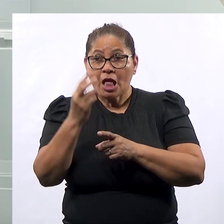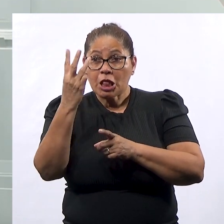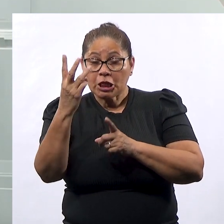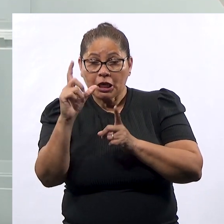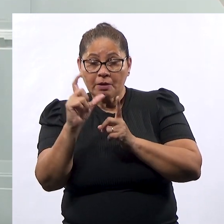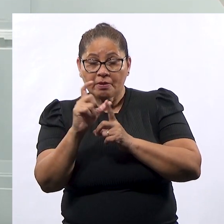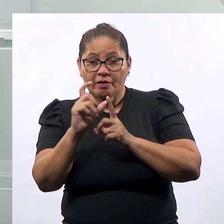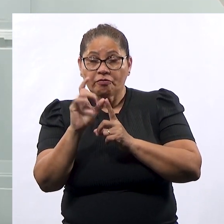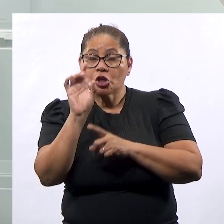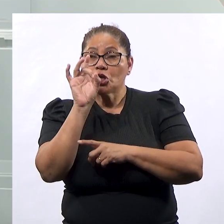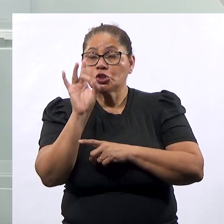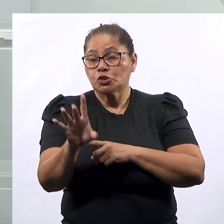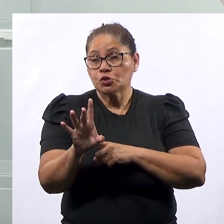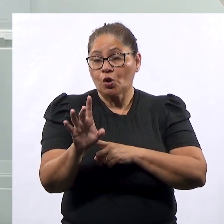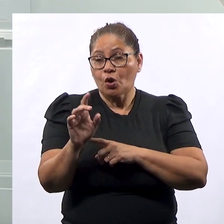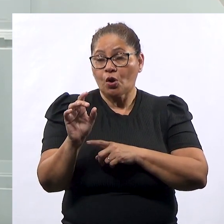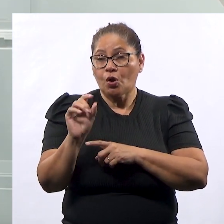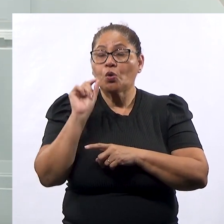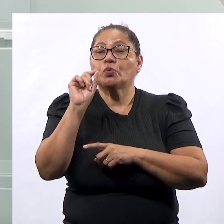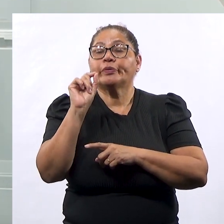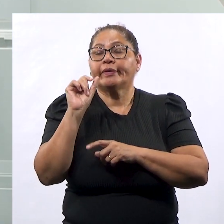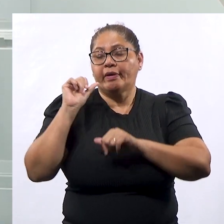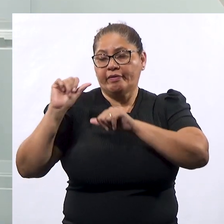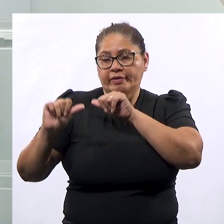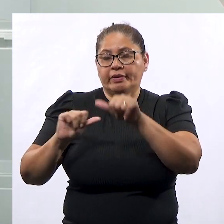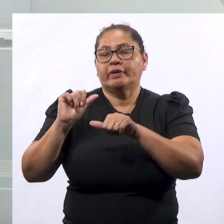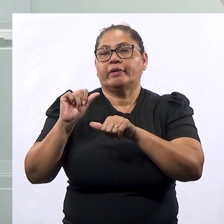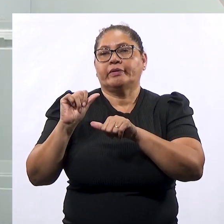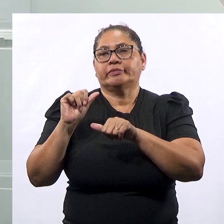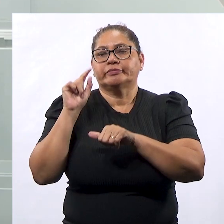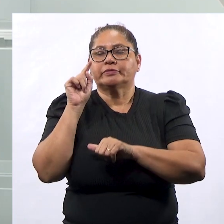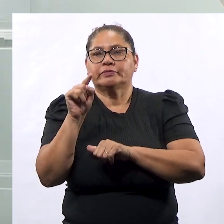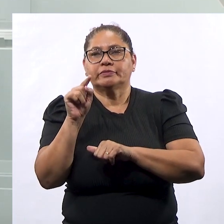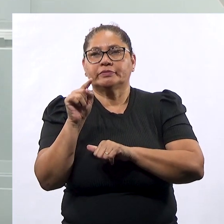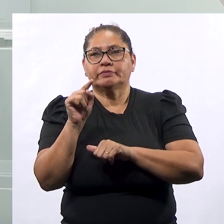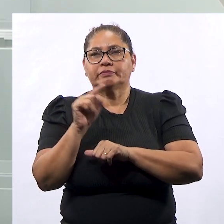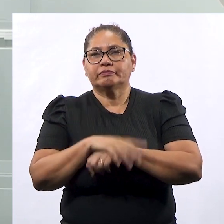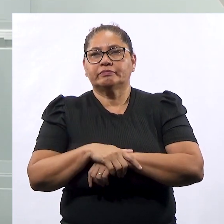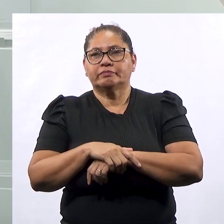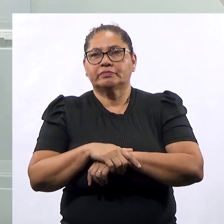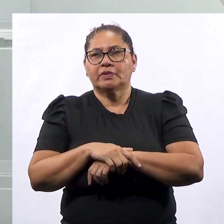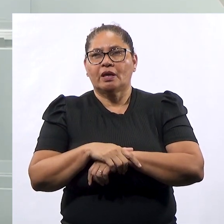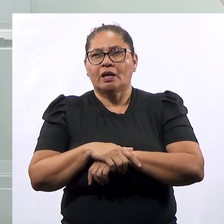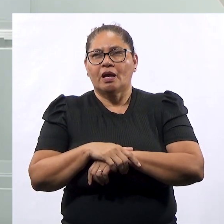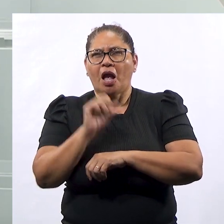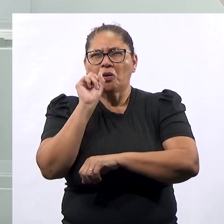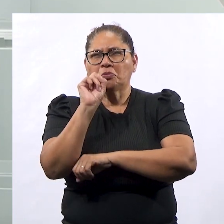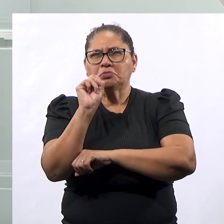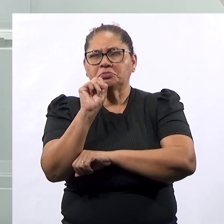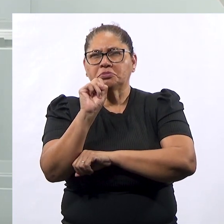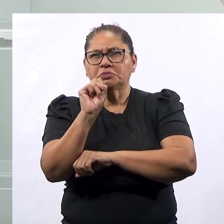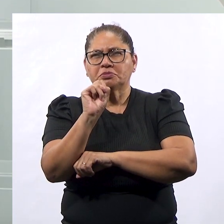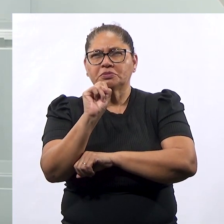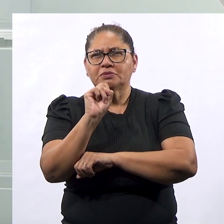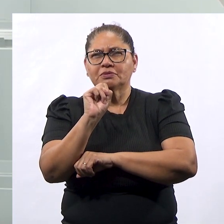3 palavrinhas só. O que é avaliar para você? Vou dar alguns